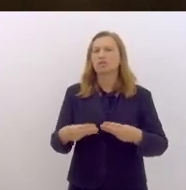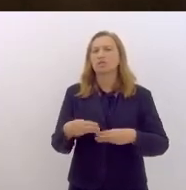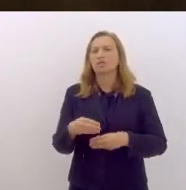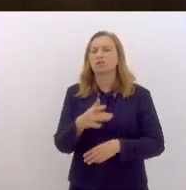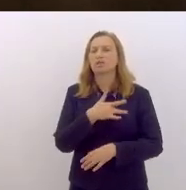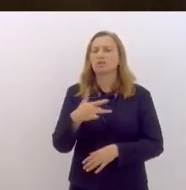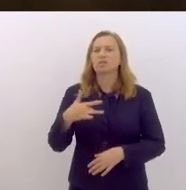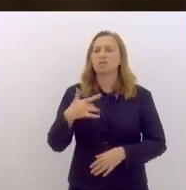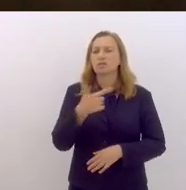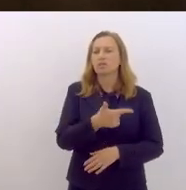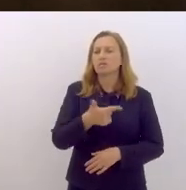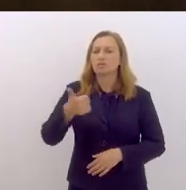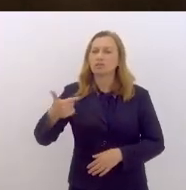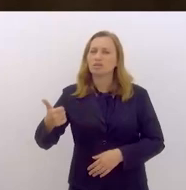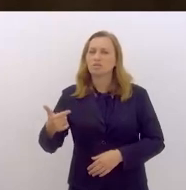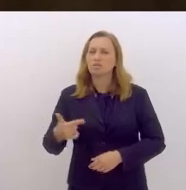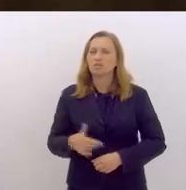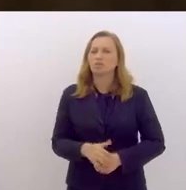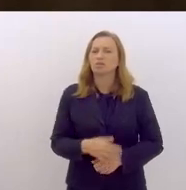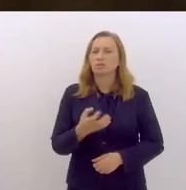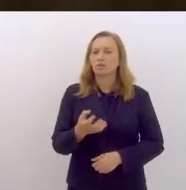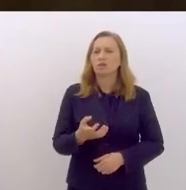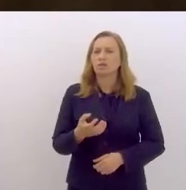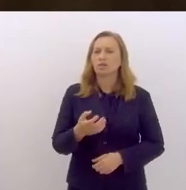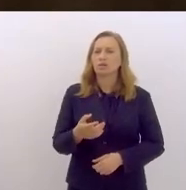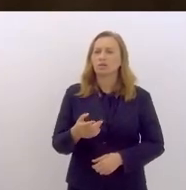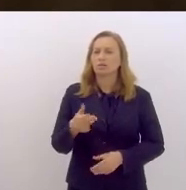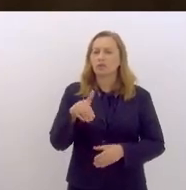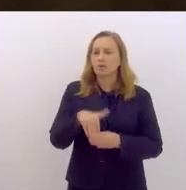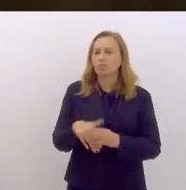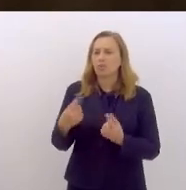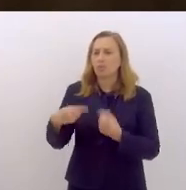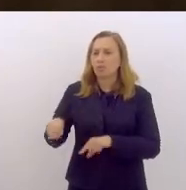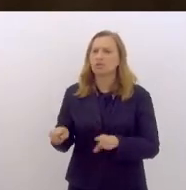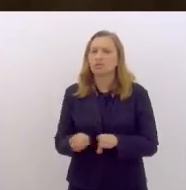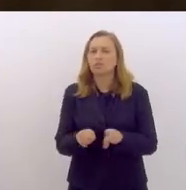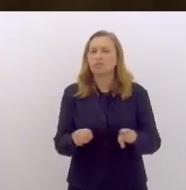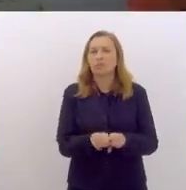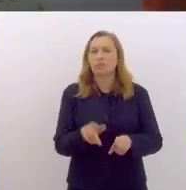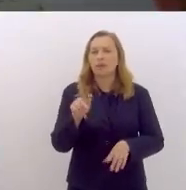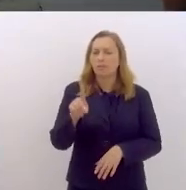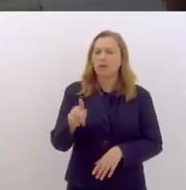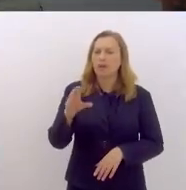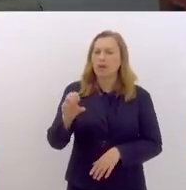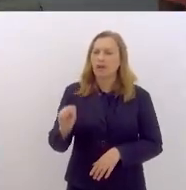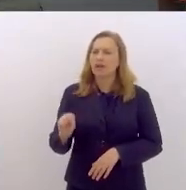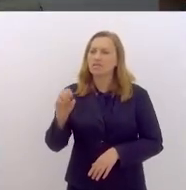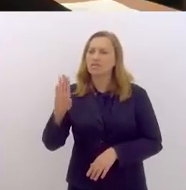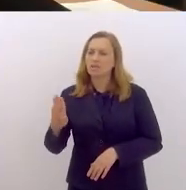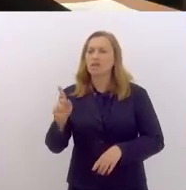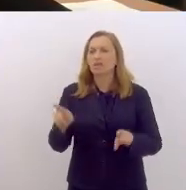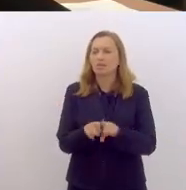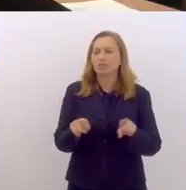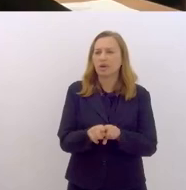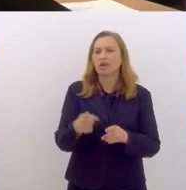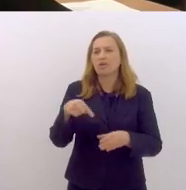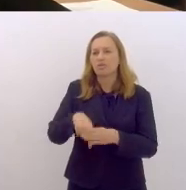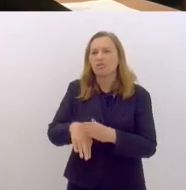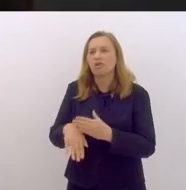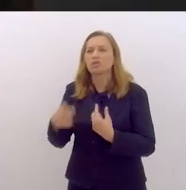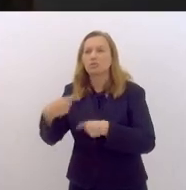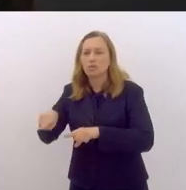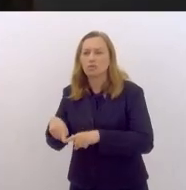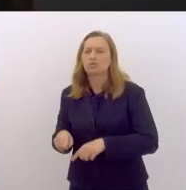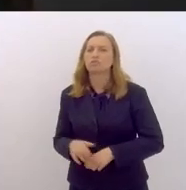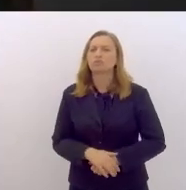desde 2022. Eu queria me abster também. Bancada do PSB. Acatado. Bancada do PSB também se abstém. Bancada